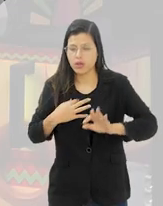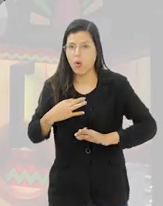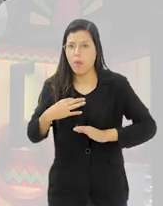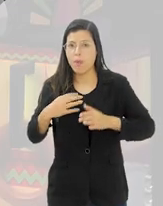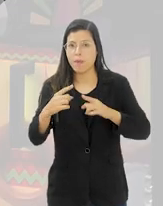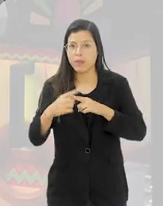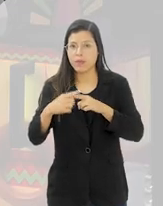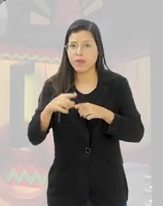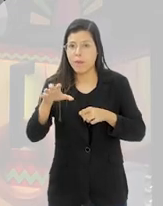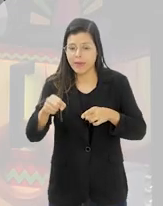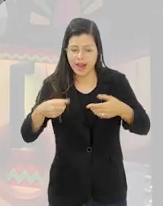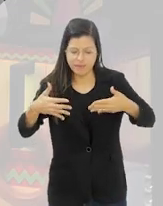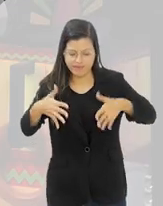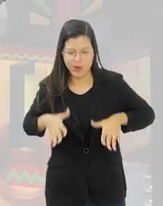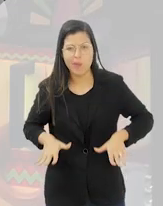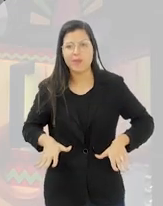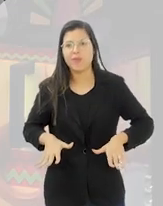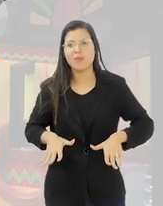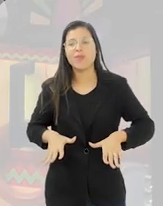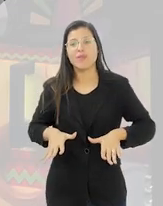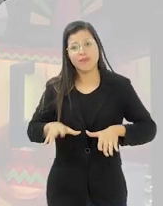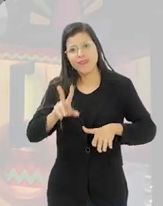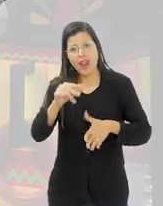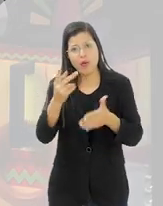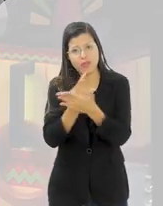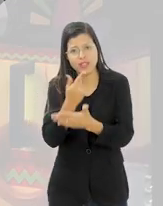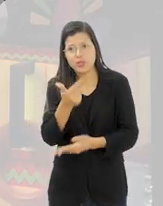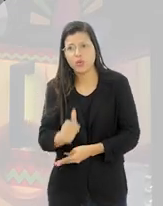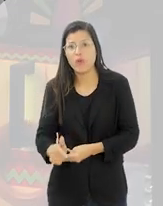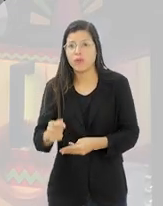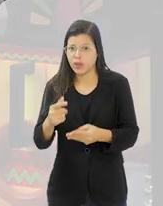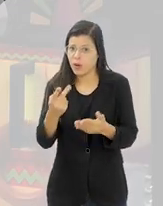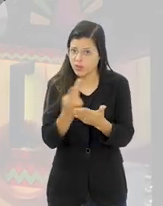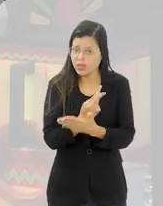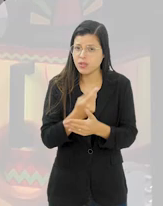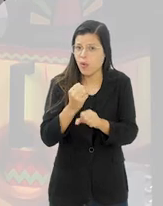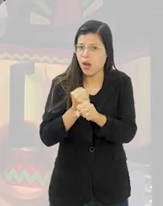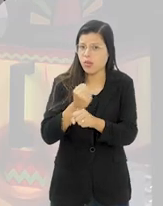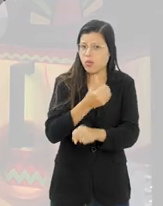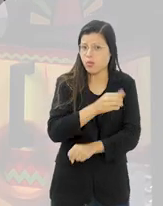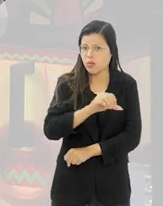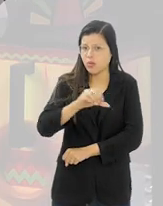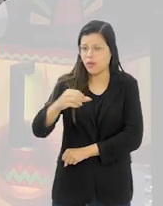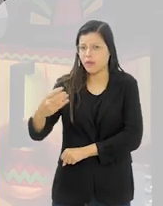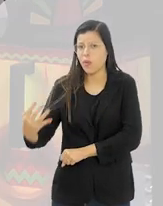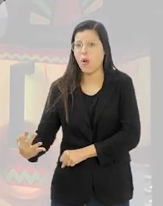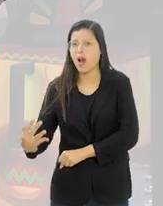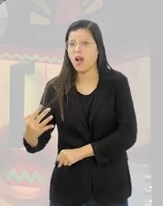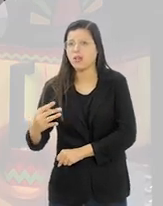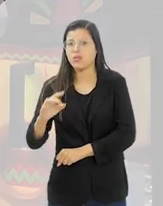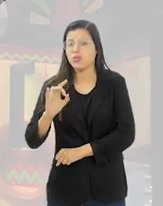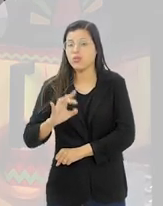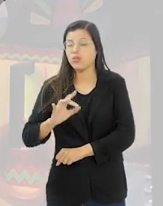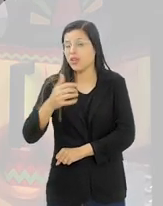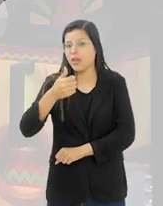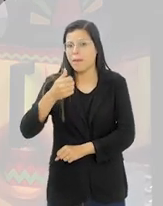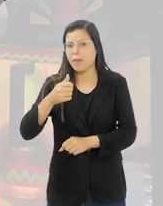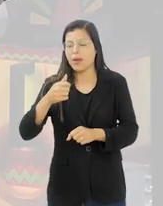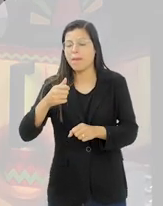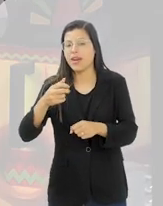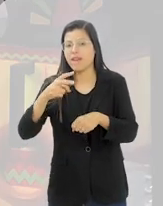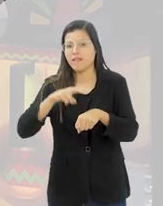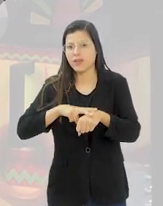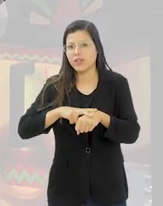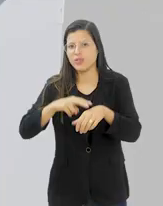pegar uma fantasia, isso vai acontecer. E aconteceu consequentemente. Foi em 94, a única vez que não aconteceu foi quando eu desfilei a primeira vez na